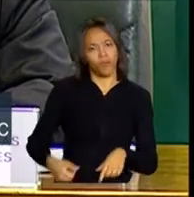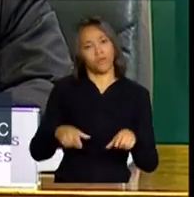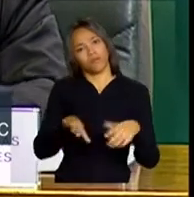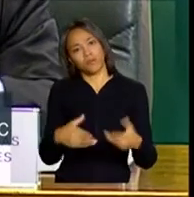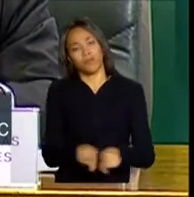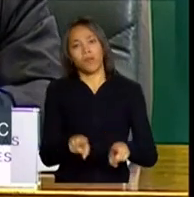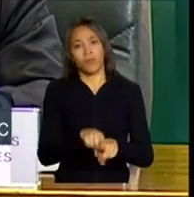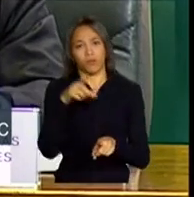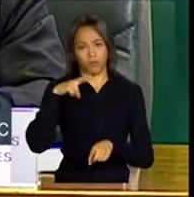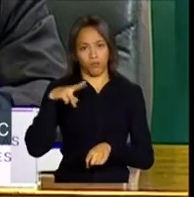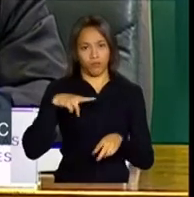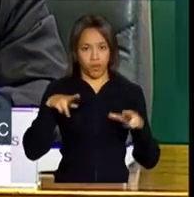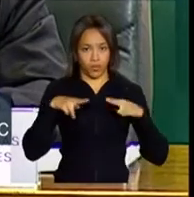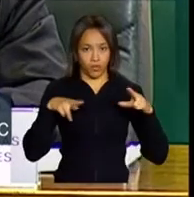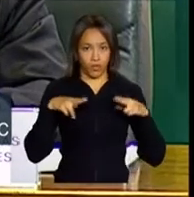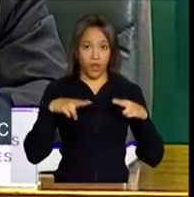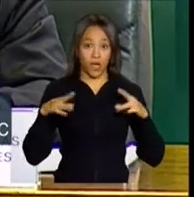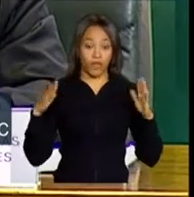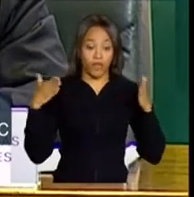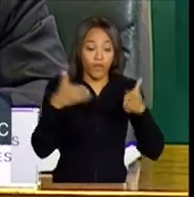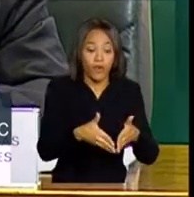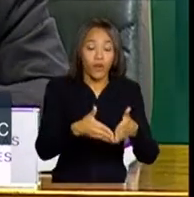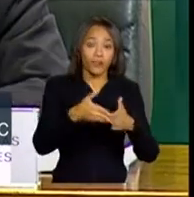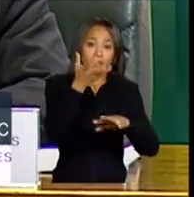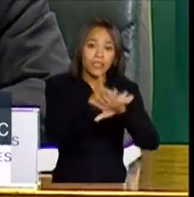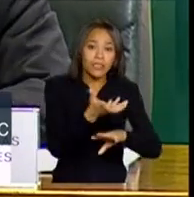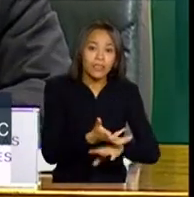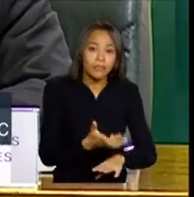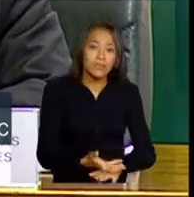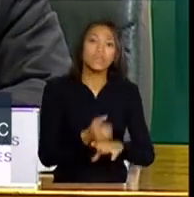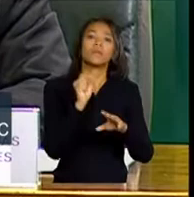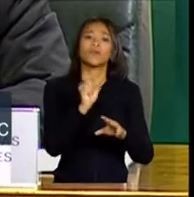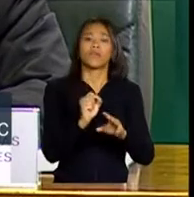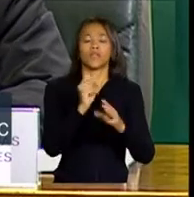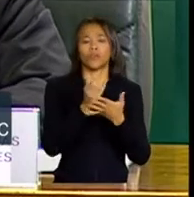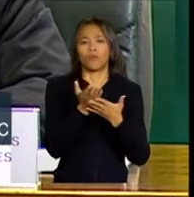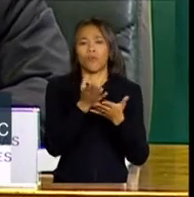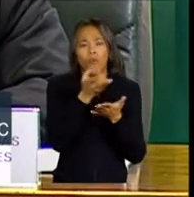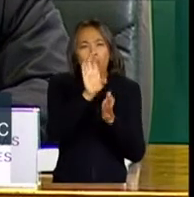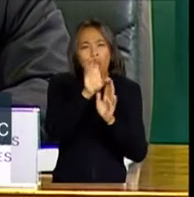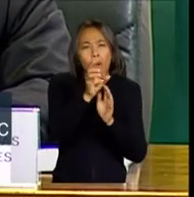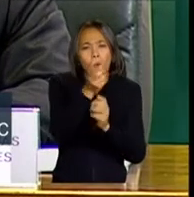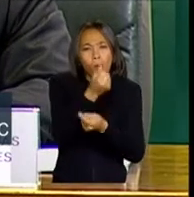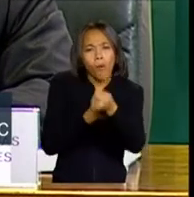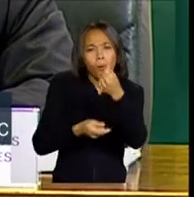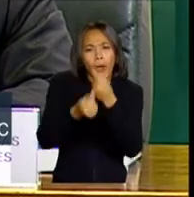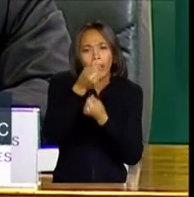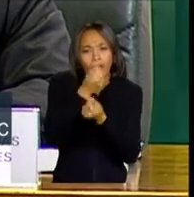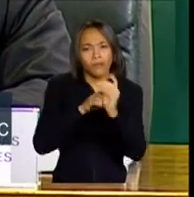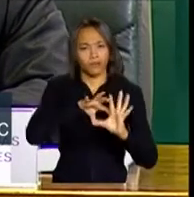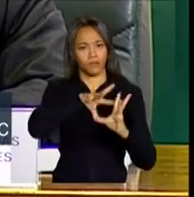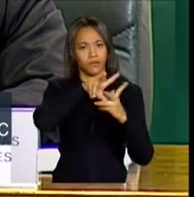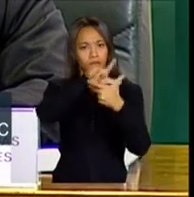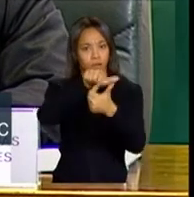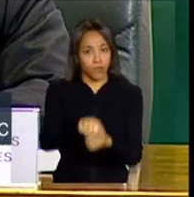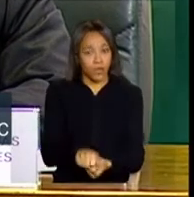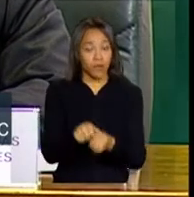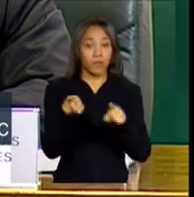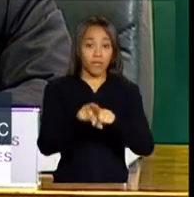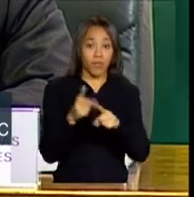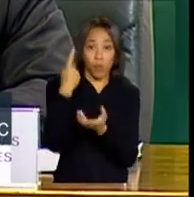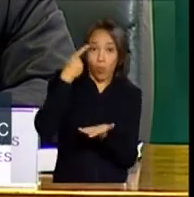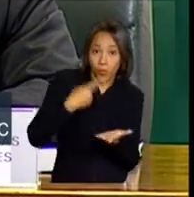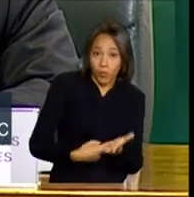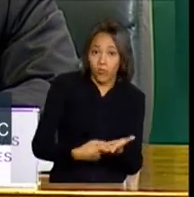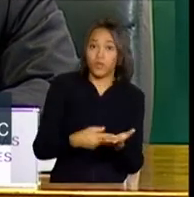especializados nas disciplinas do comércio internacional o acordo de cooperação técnica firmado entre o Itamarati